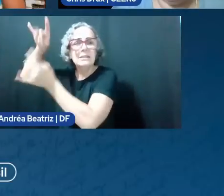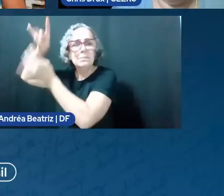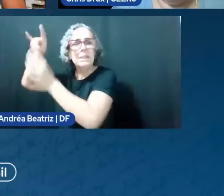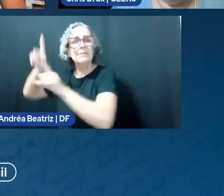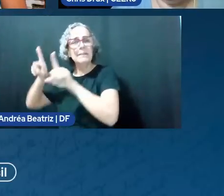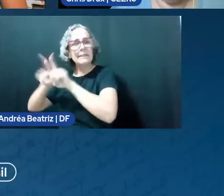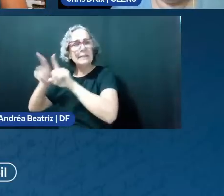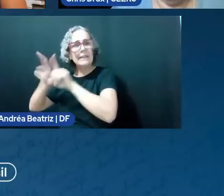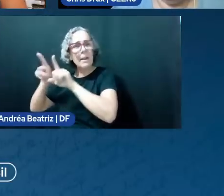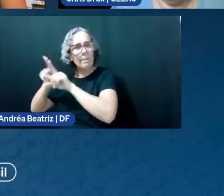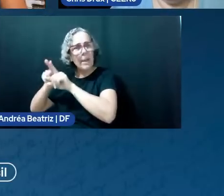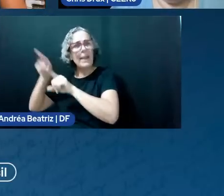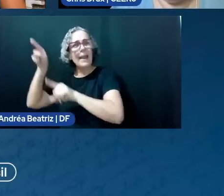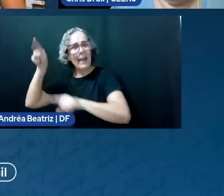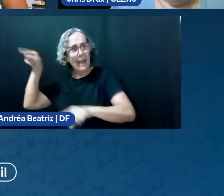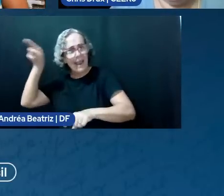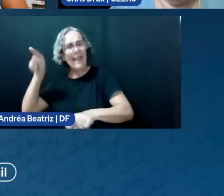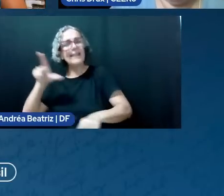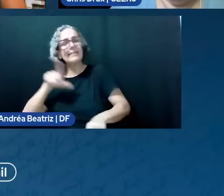nosso? Eles têm